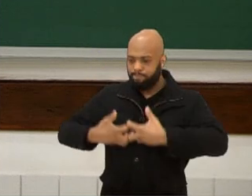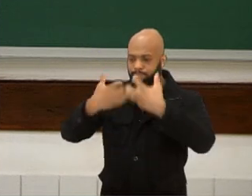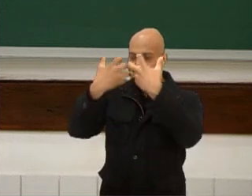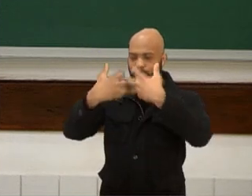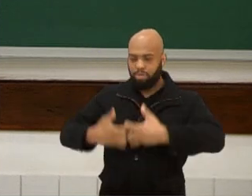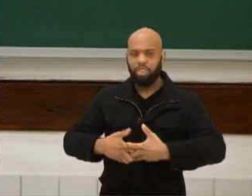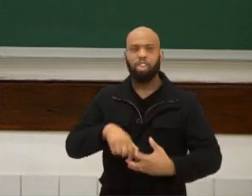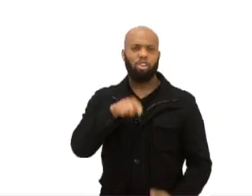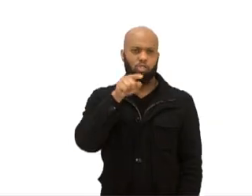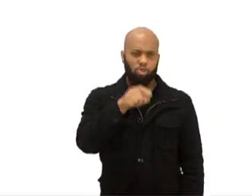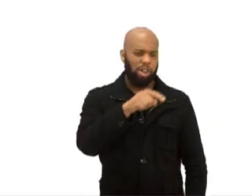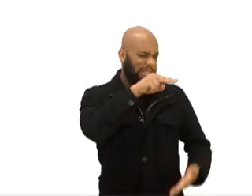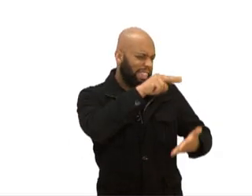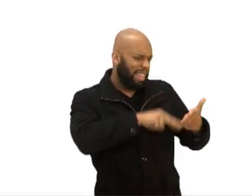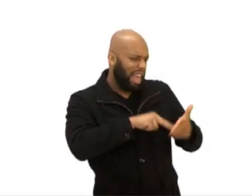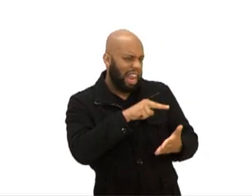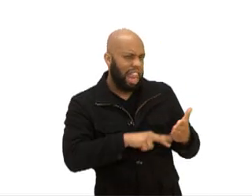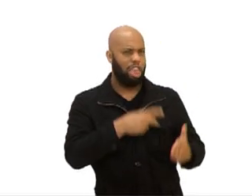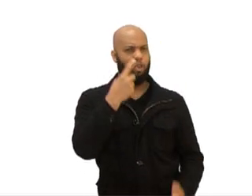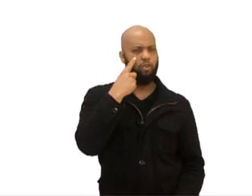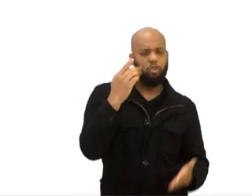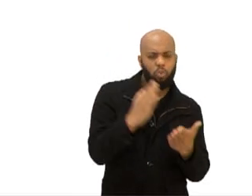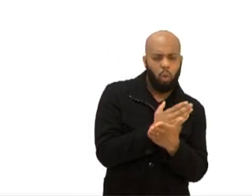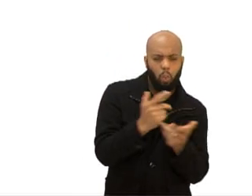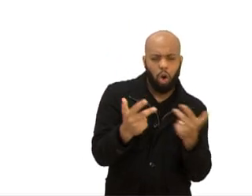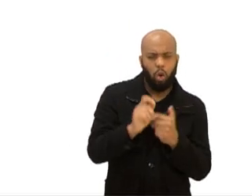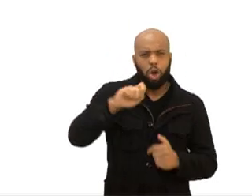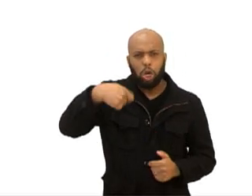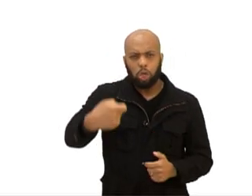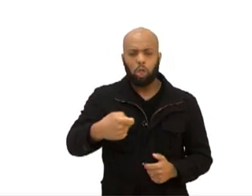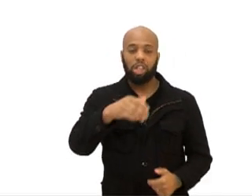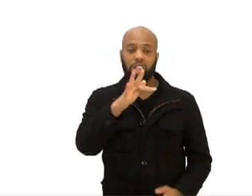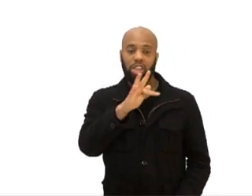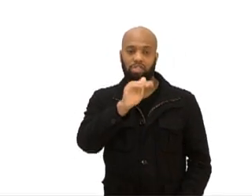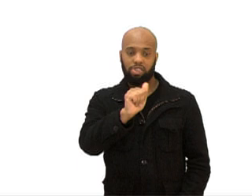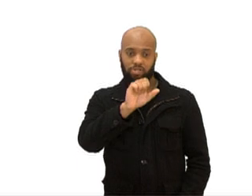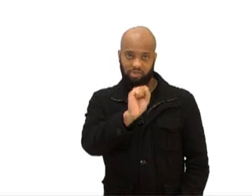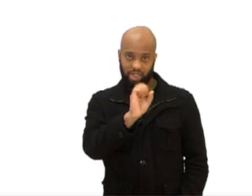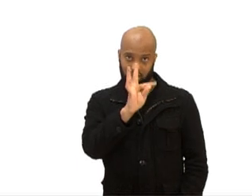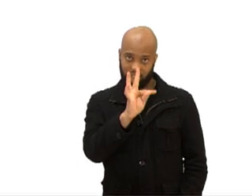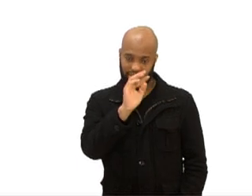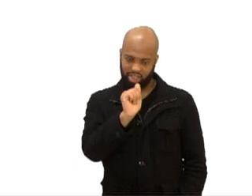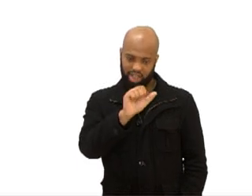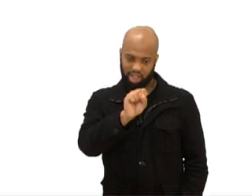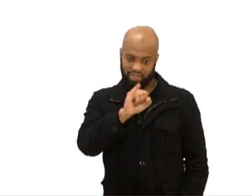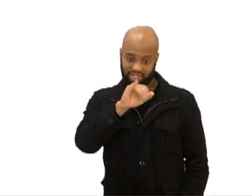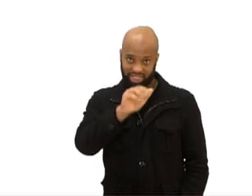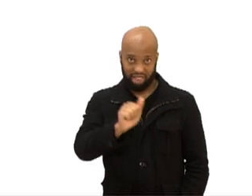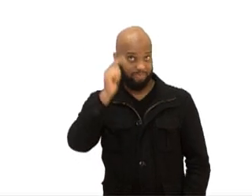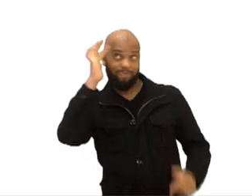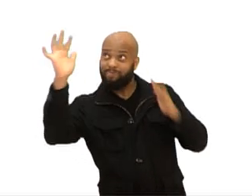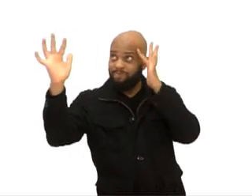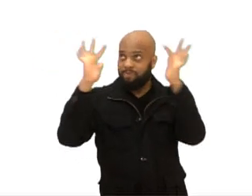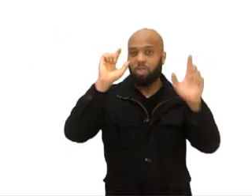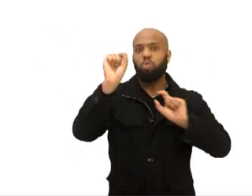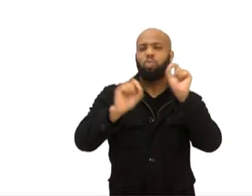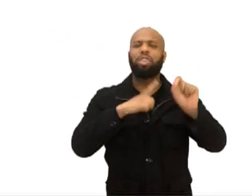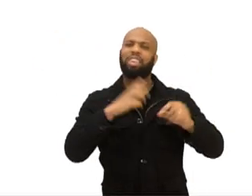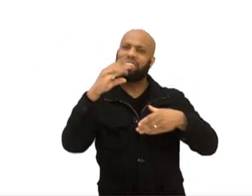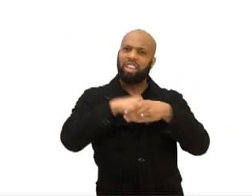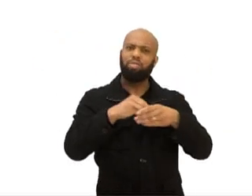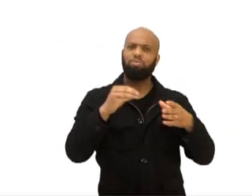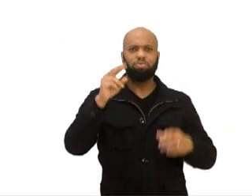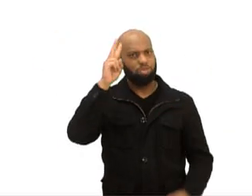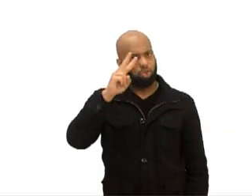reflexão. Você já leu ou ouviu alguma obra de fantasia? Quais elementos a obra apresenta em seu enredo? Como